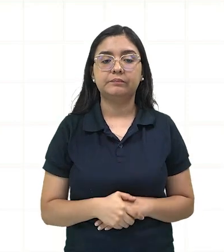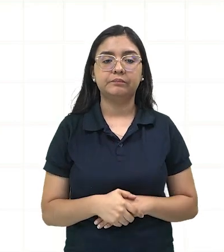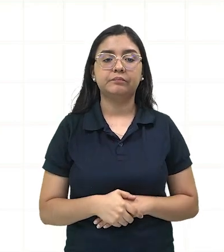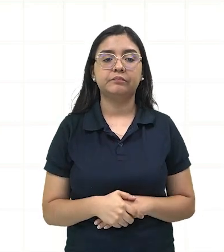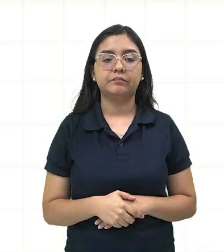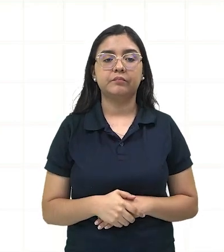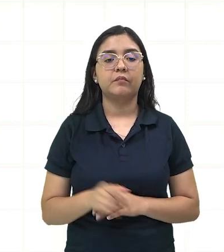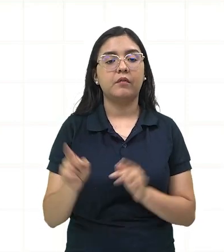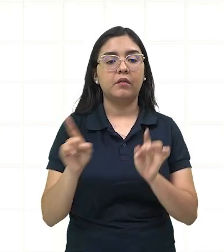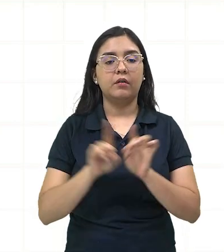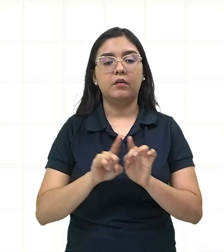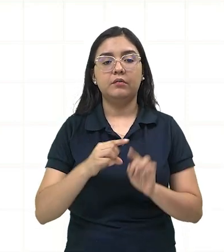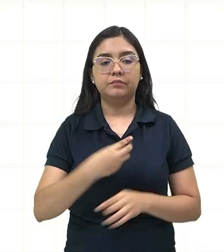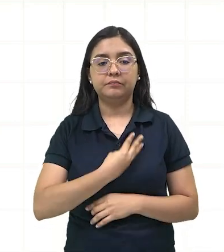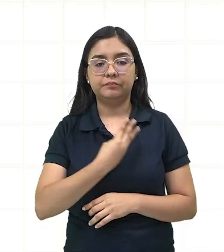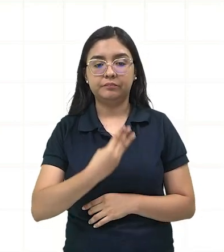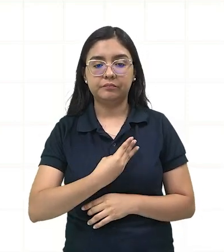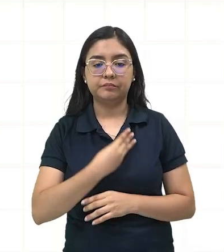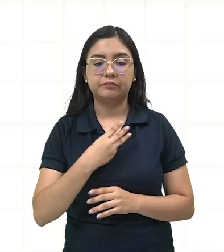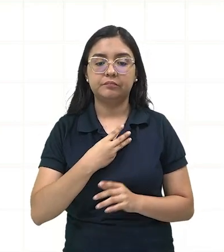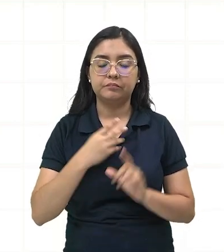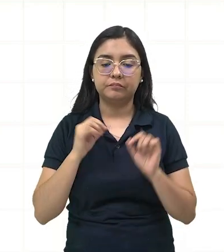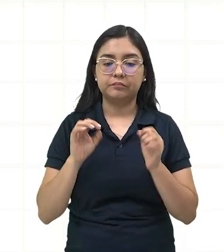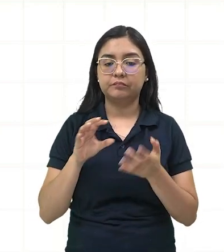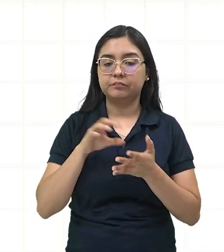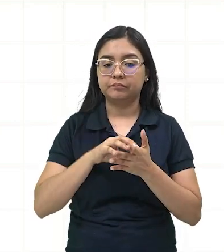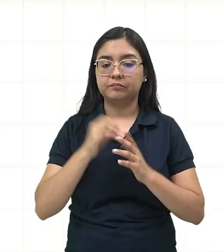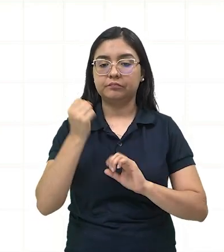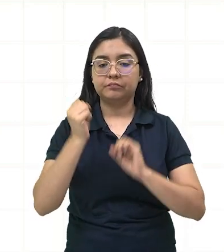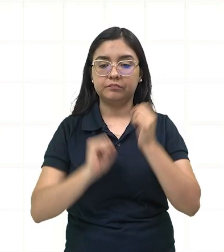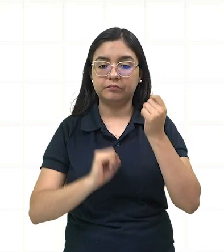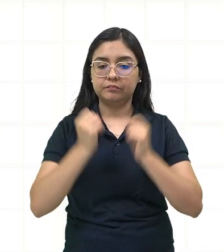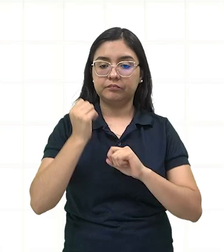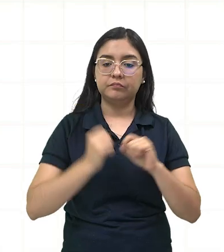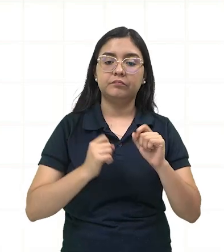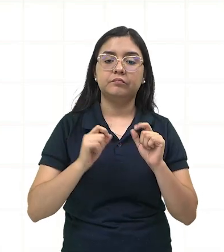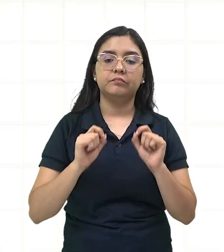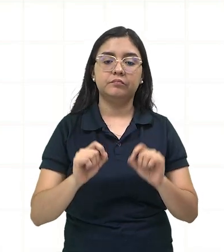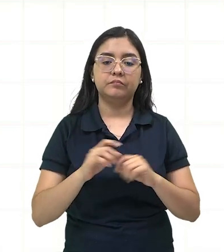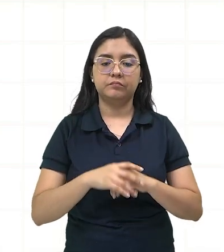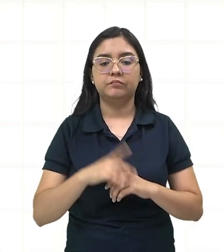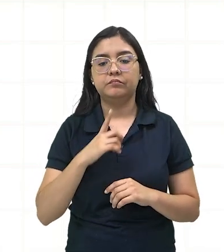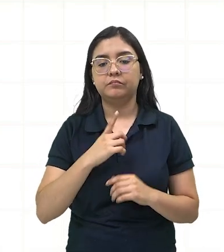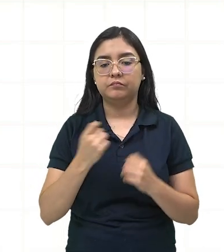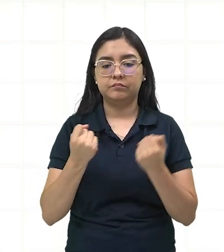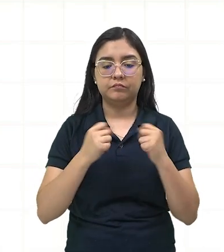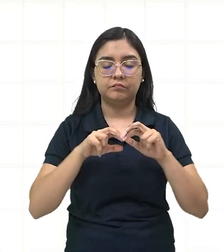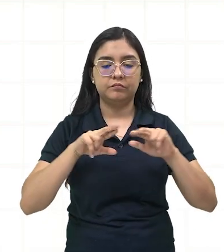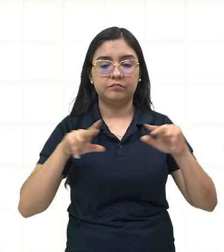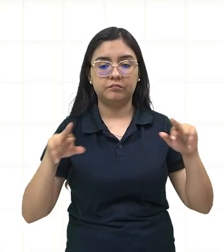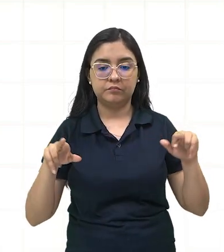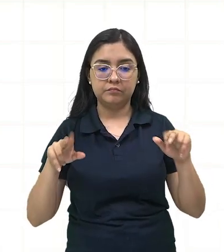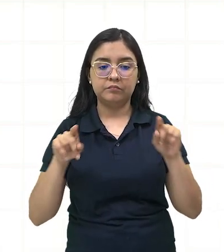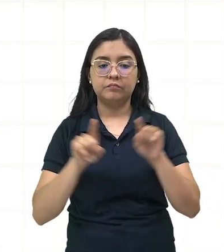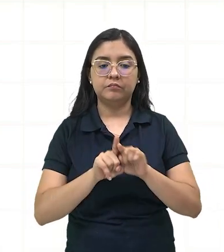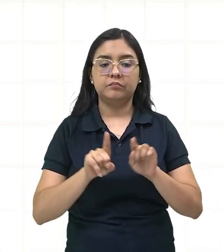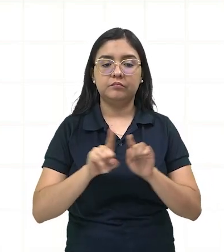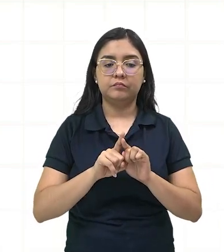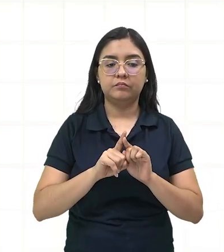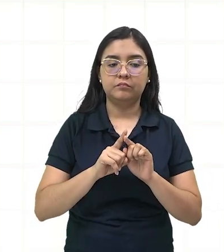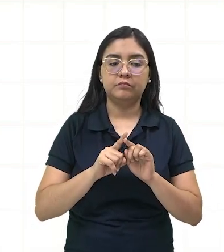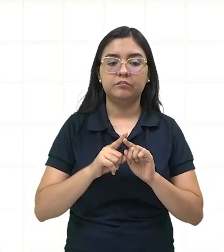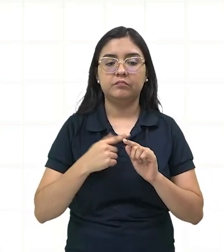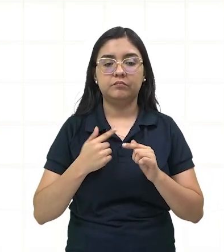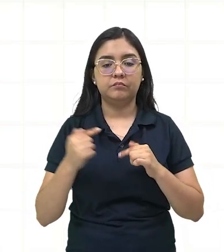o Canadá tem um setor industrial muito moderno, com destaque para as indústrias automobilística, aeroespacial,